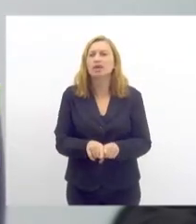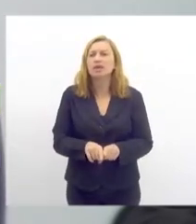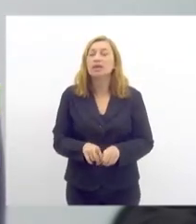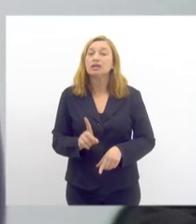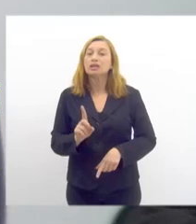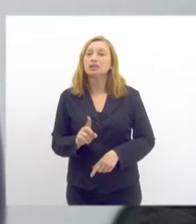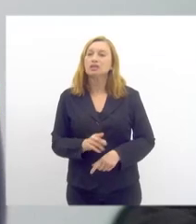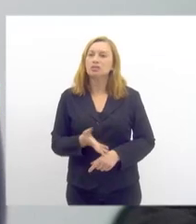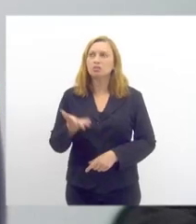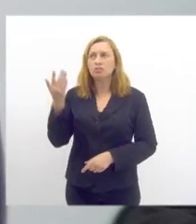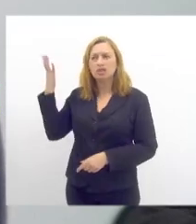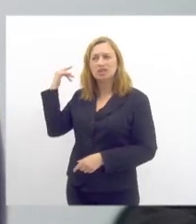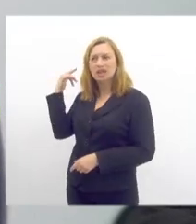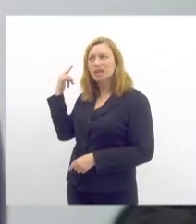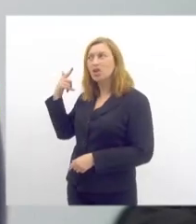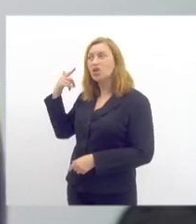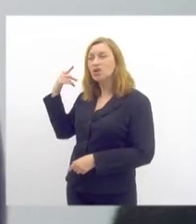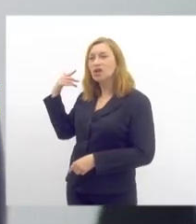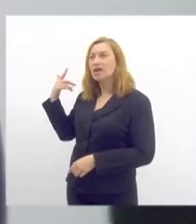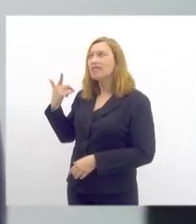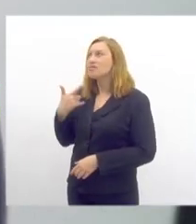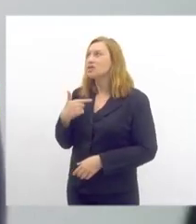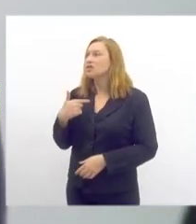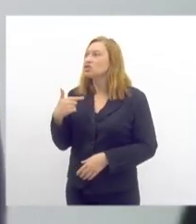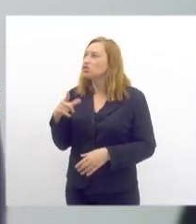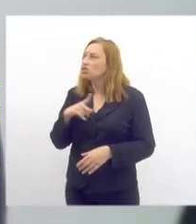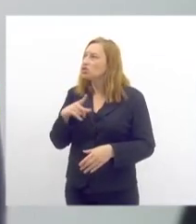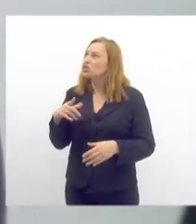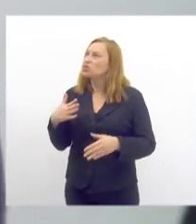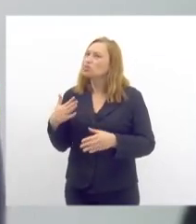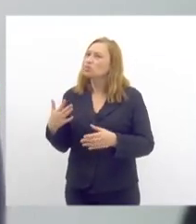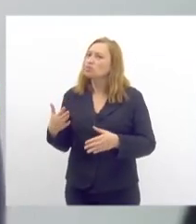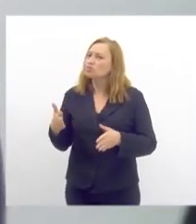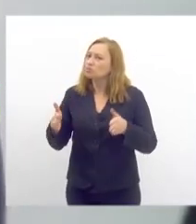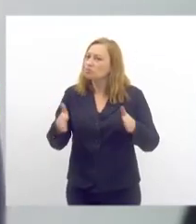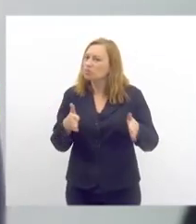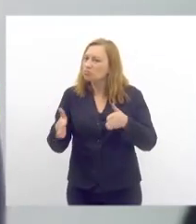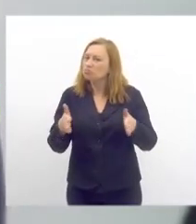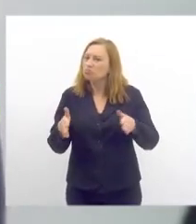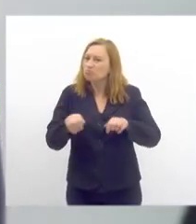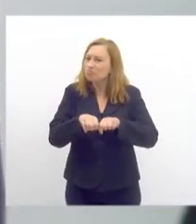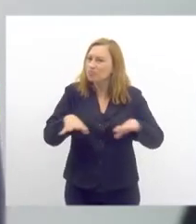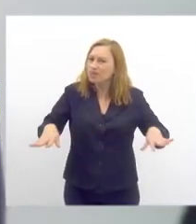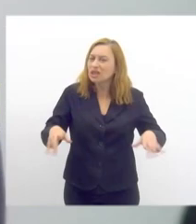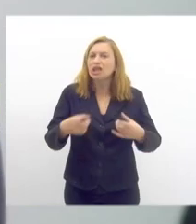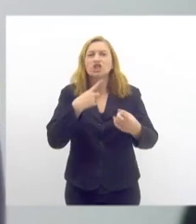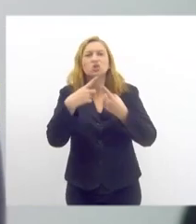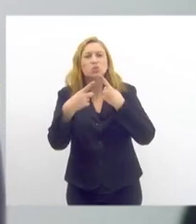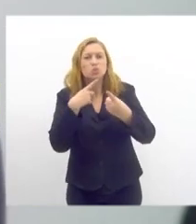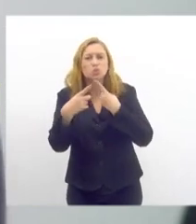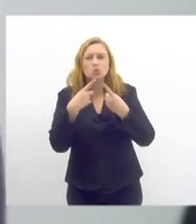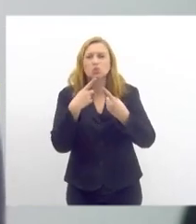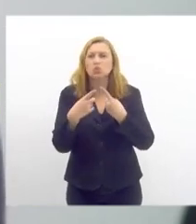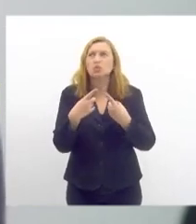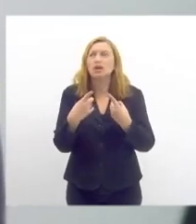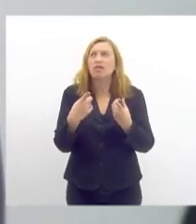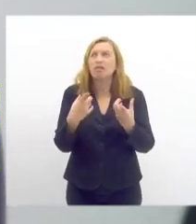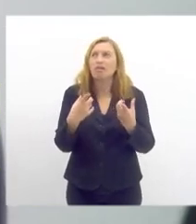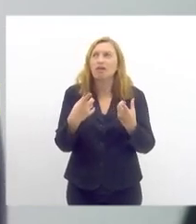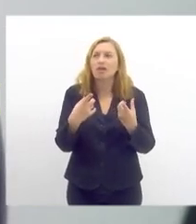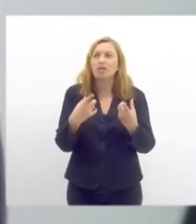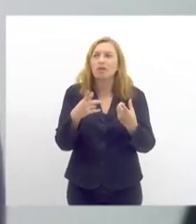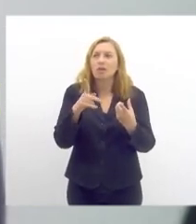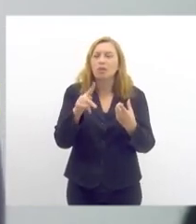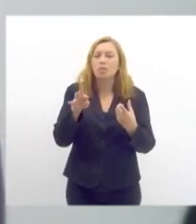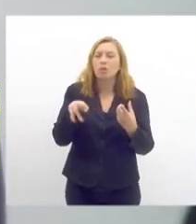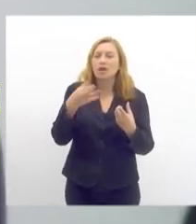naquele momento, a gente vinha de um processo de pandemia e estava se discutindo a